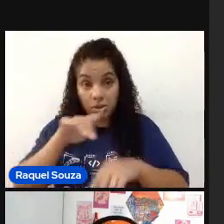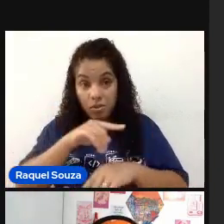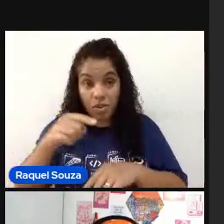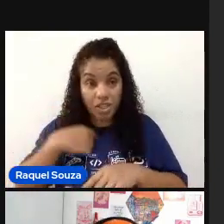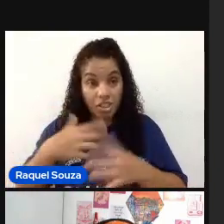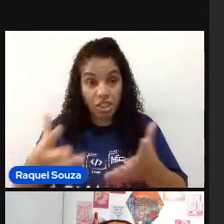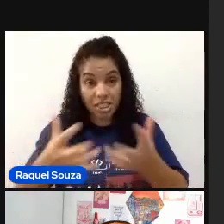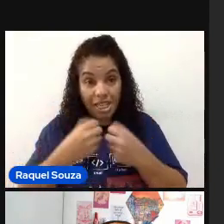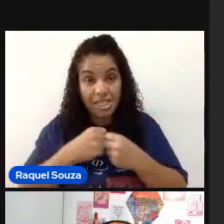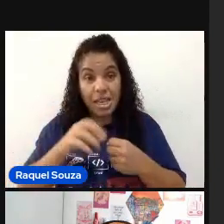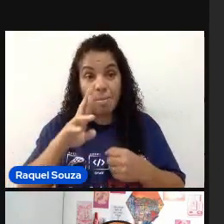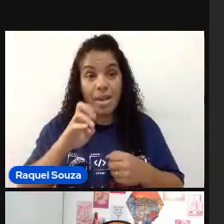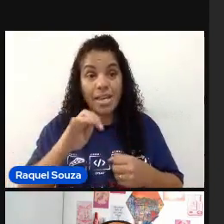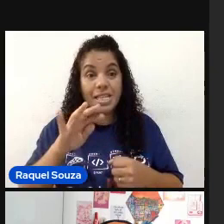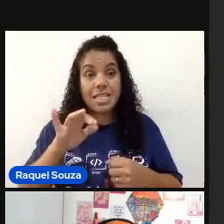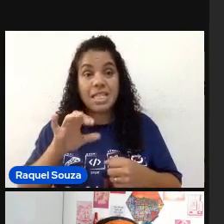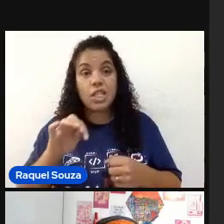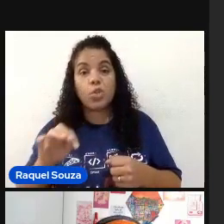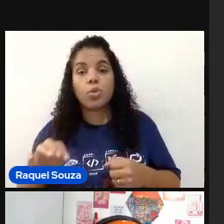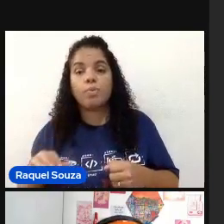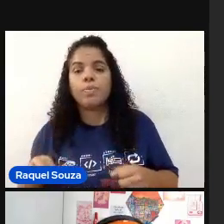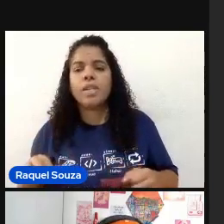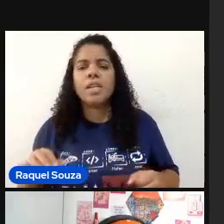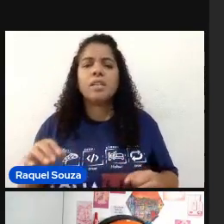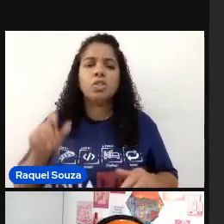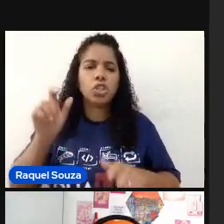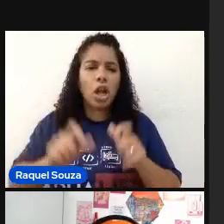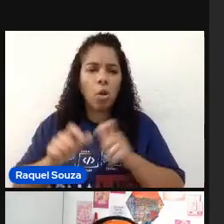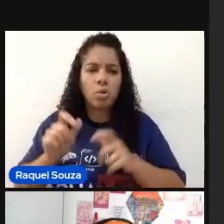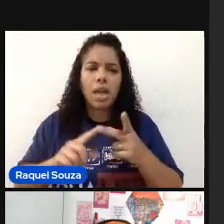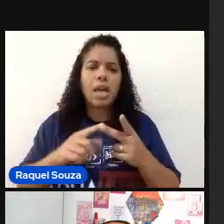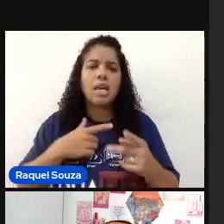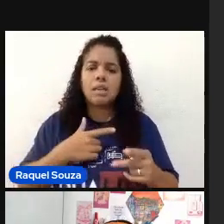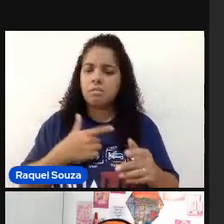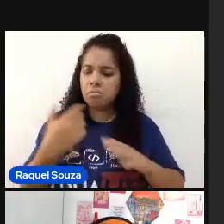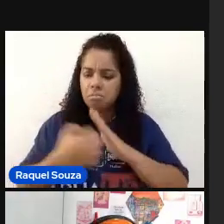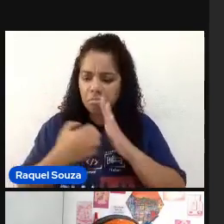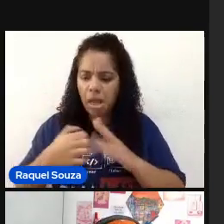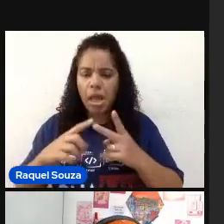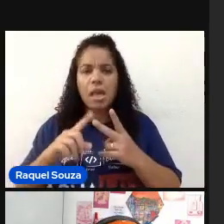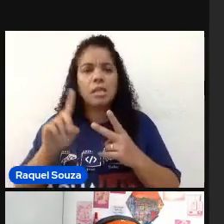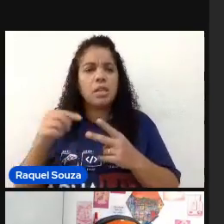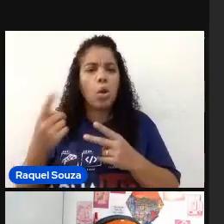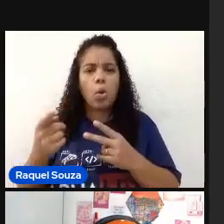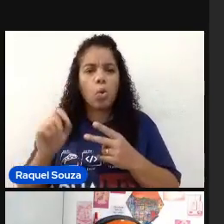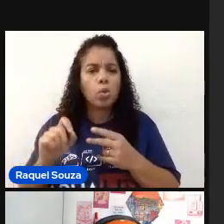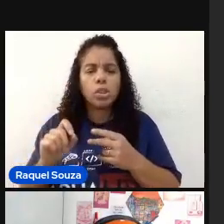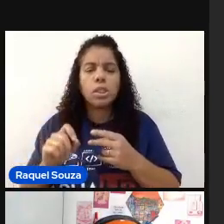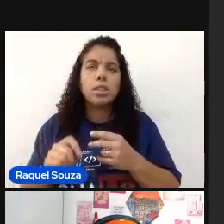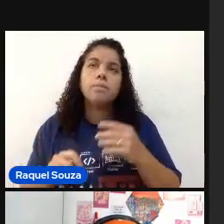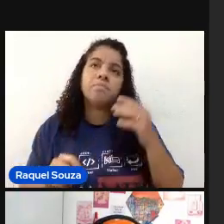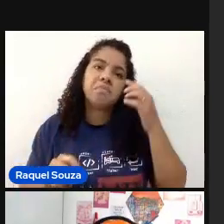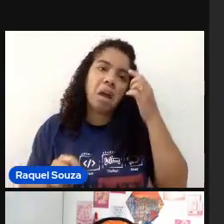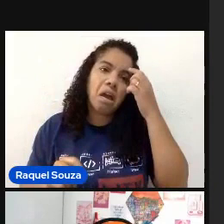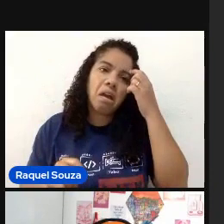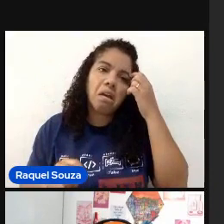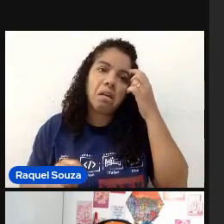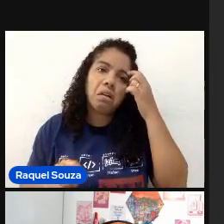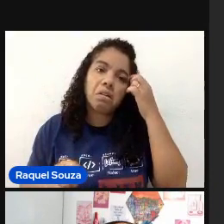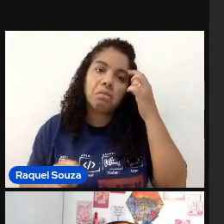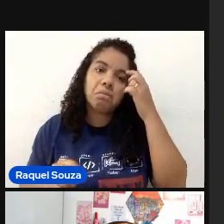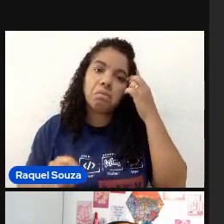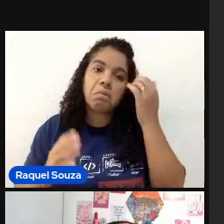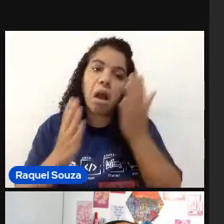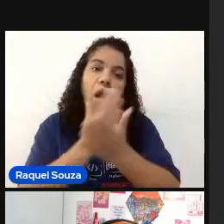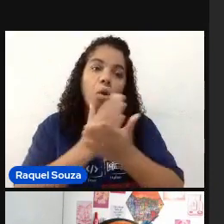um requisito de alguém, de uma empresa ou de algum segmento